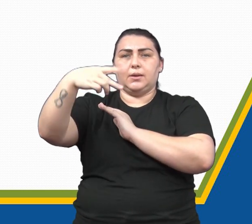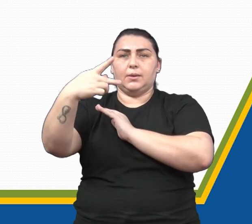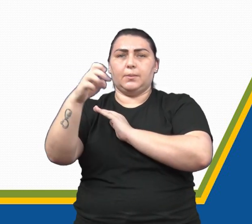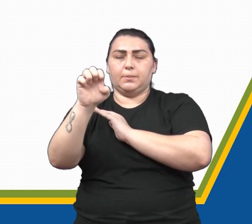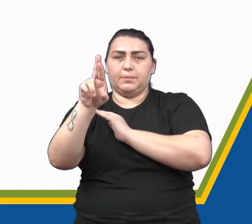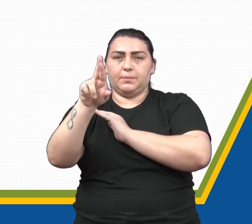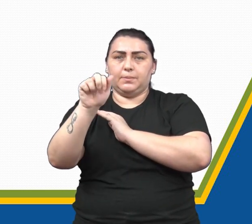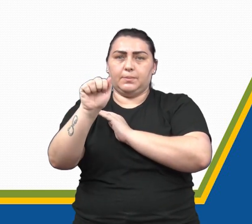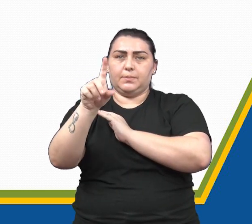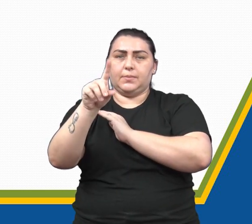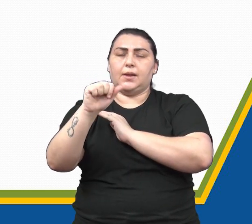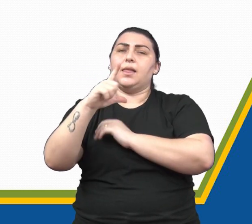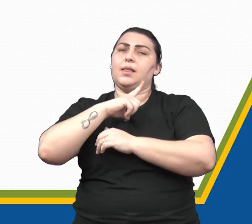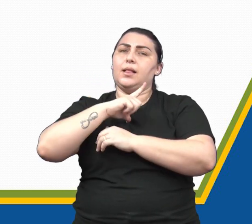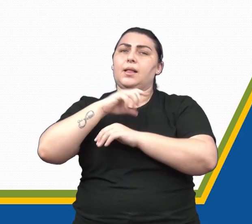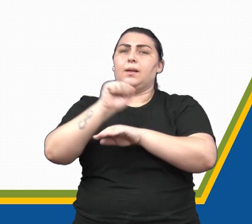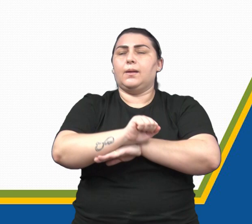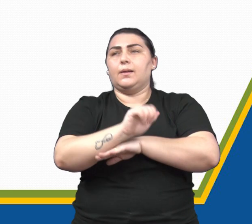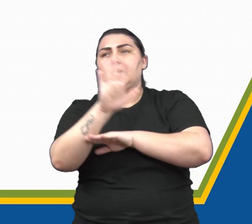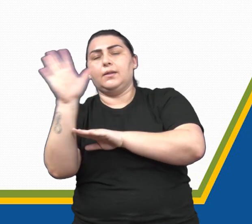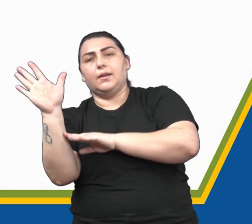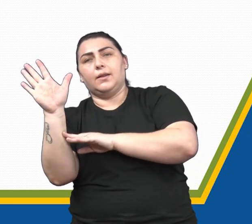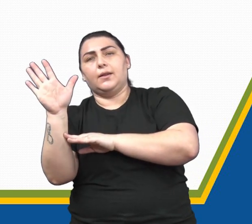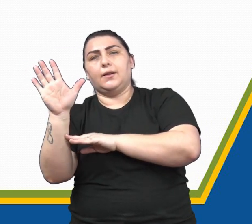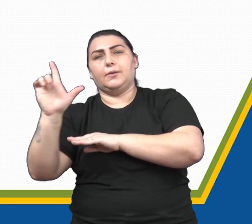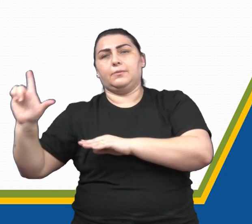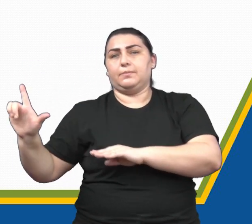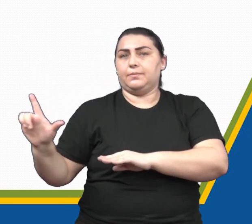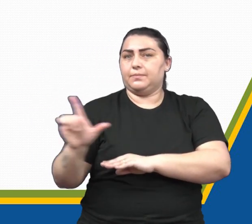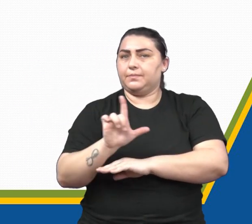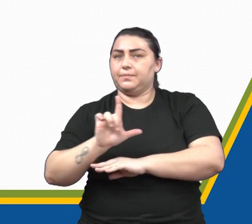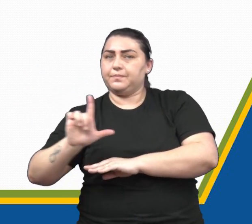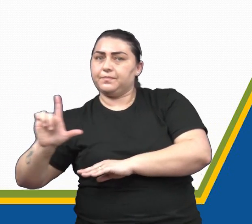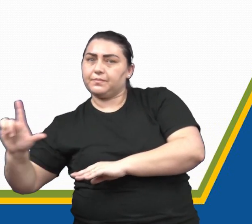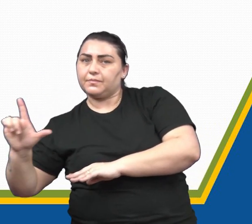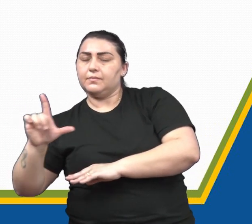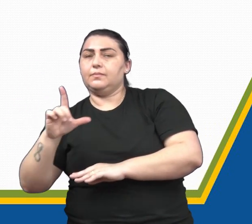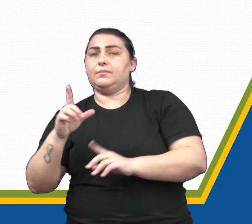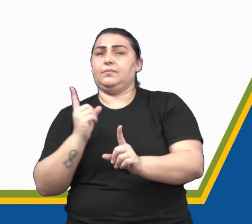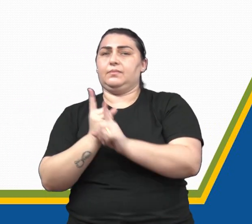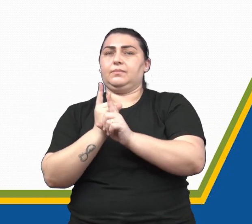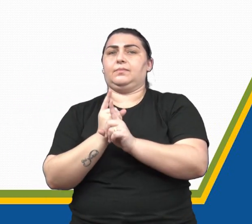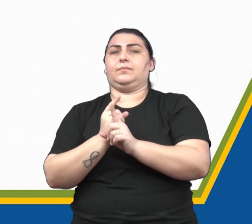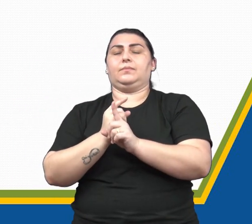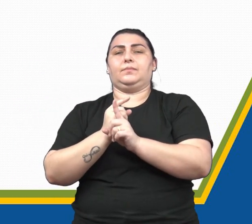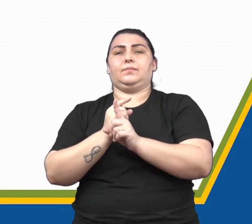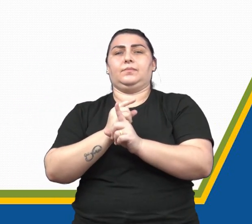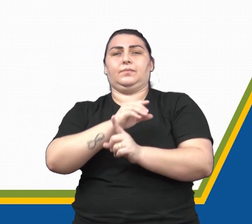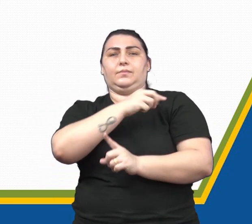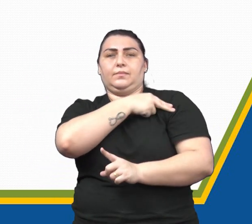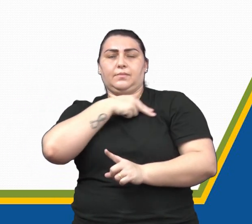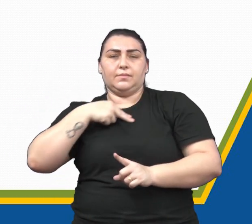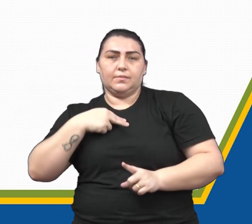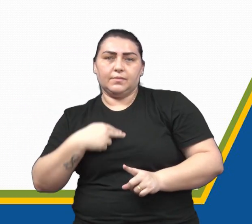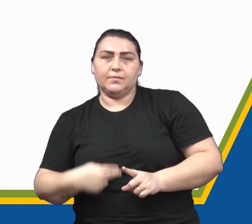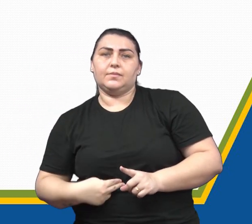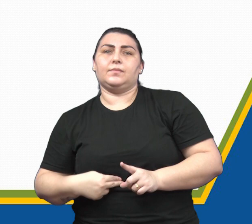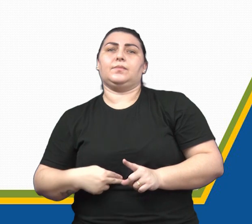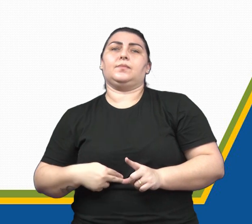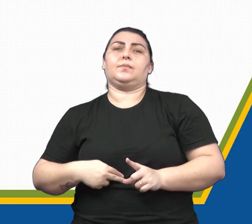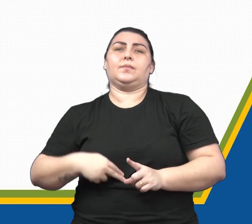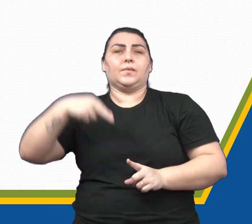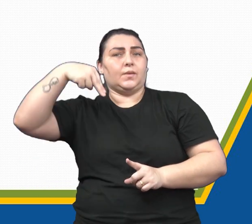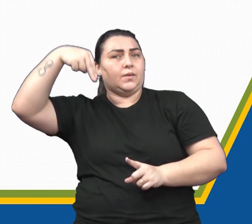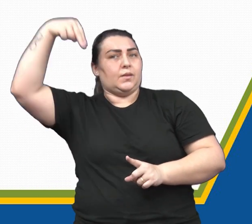temos na Ásia, porção leste, tá? Onde você vai encontrar China, tá? Coreia do Norte, Coreia do Sul e a